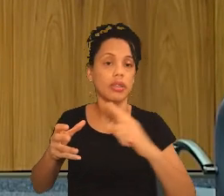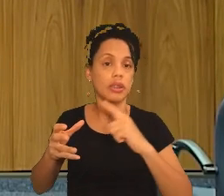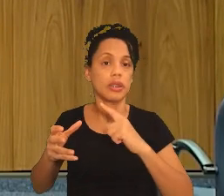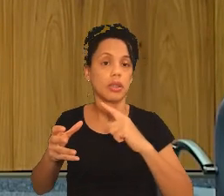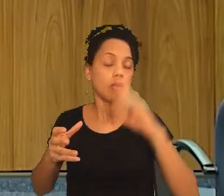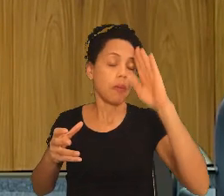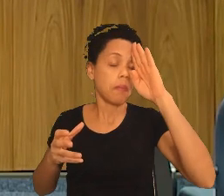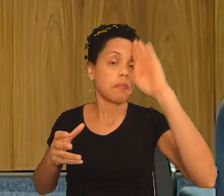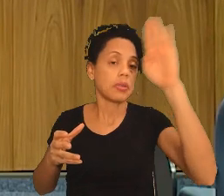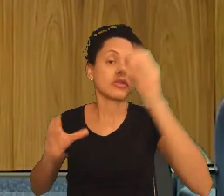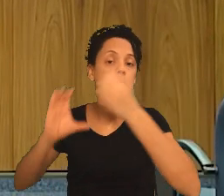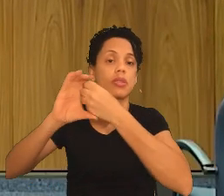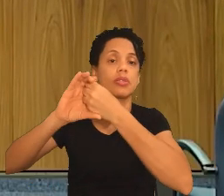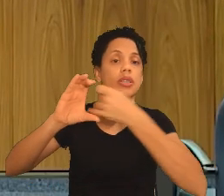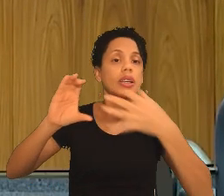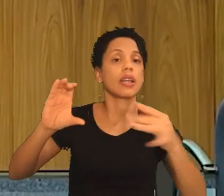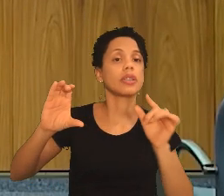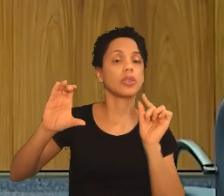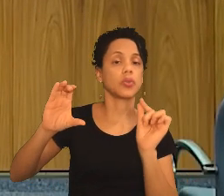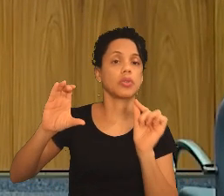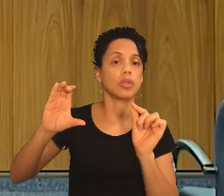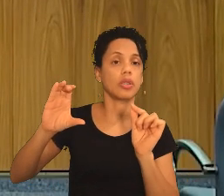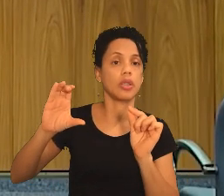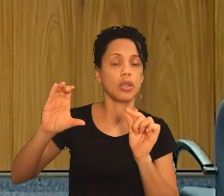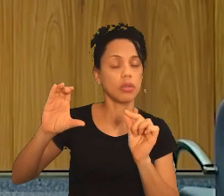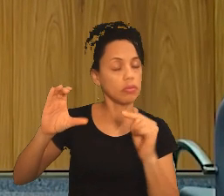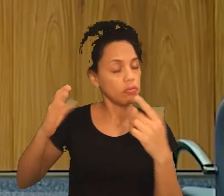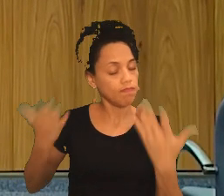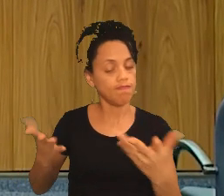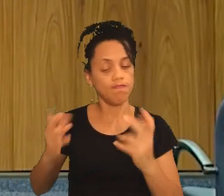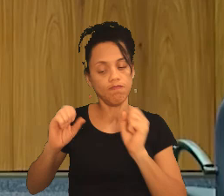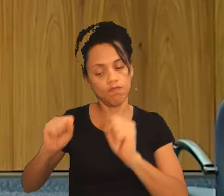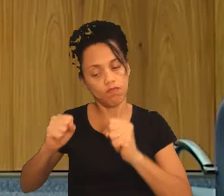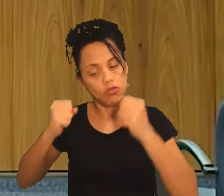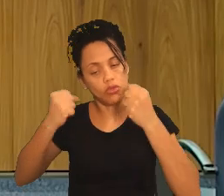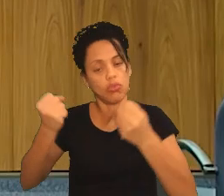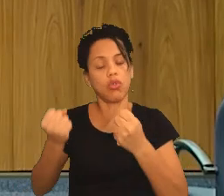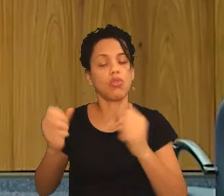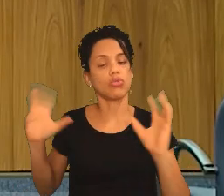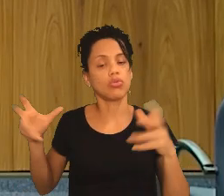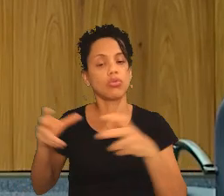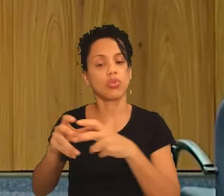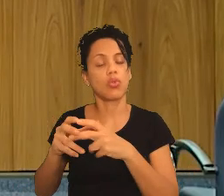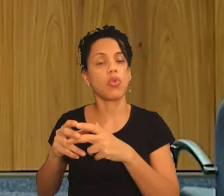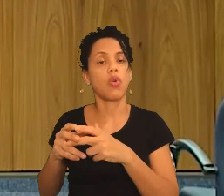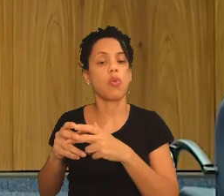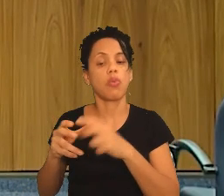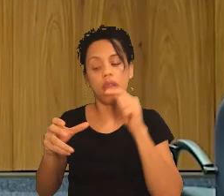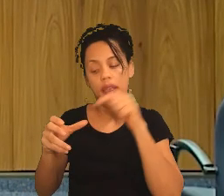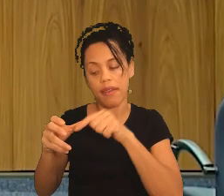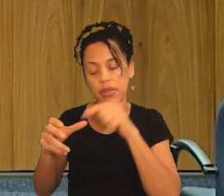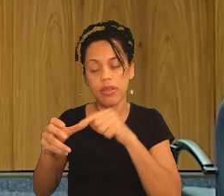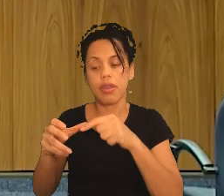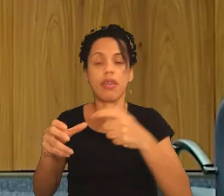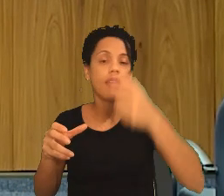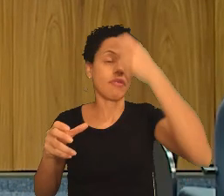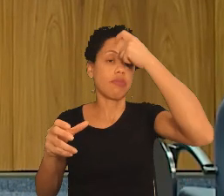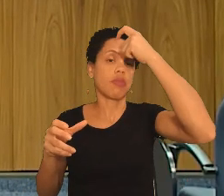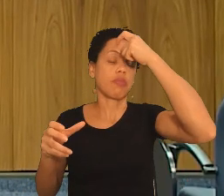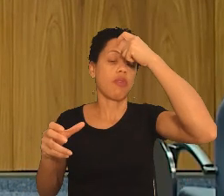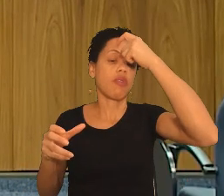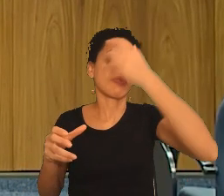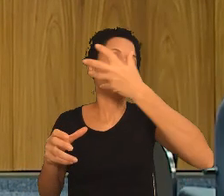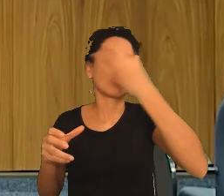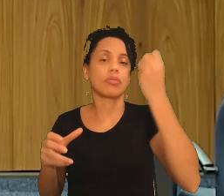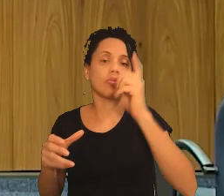ao Ministério Público Federal, que também padece desses mesmos problemas, né? Então, o nosso grupo, eu acho que ele